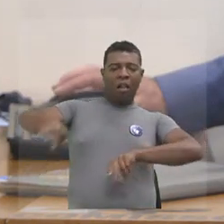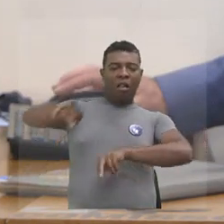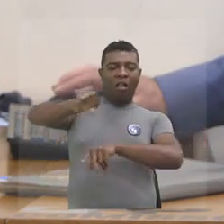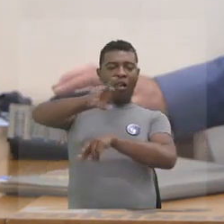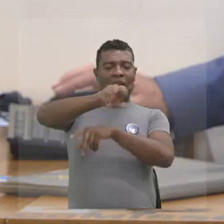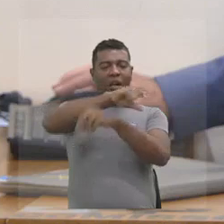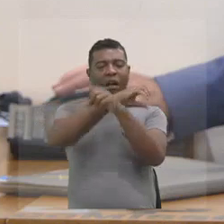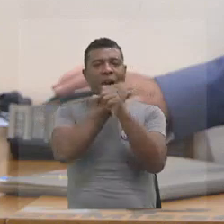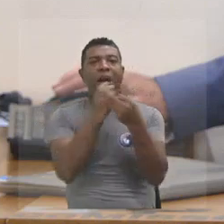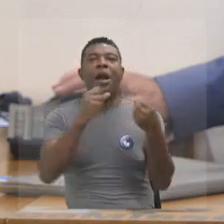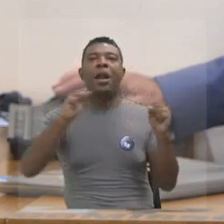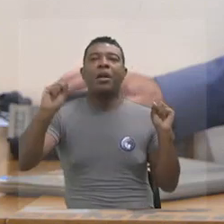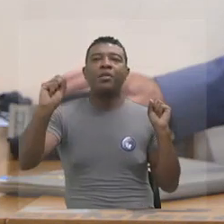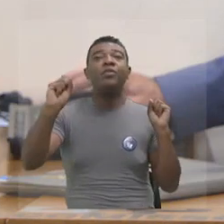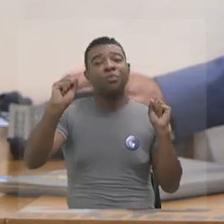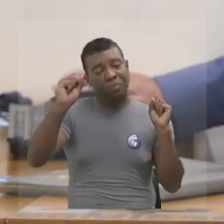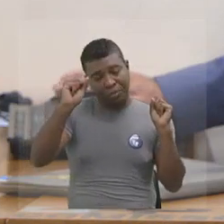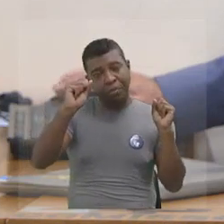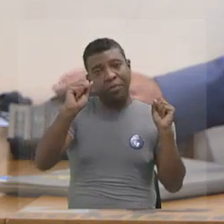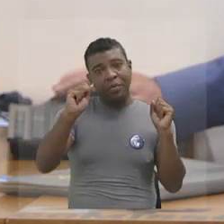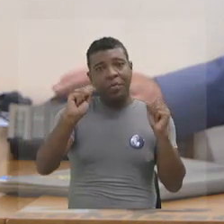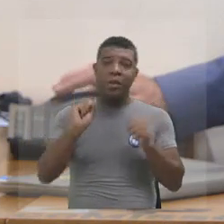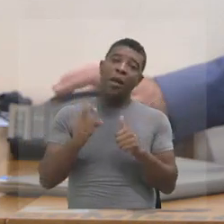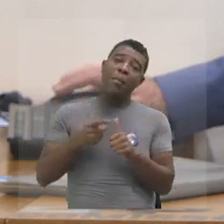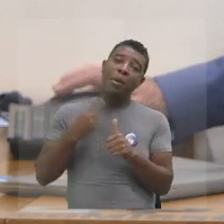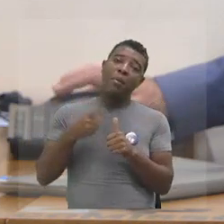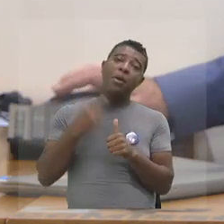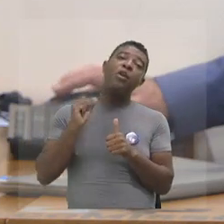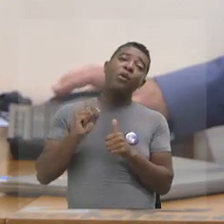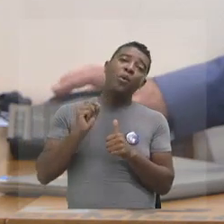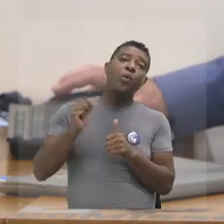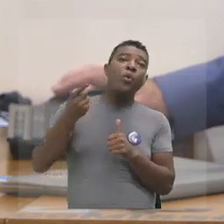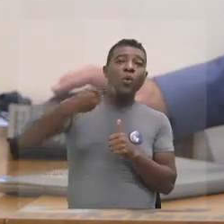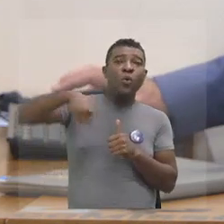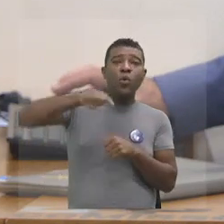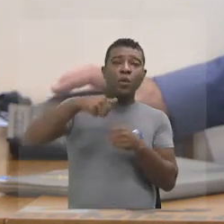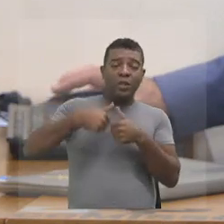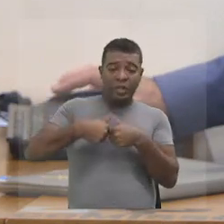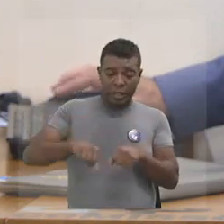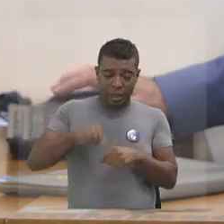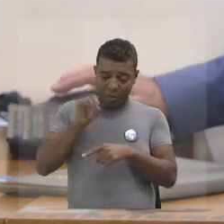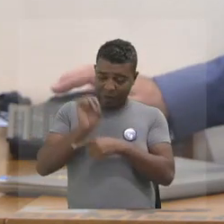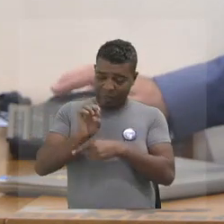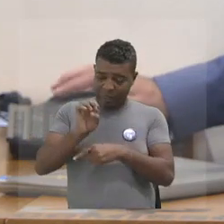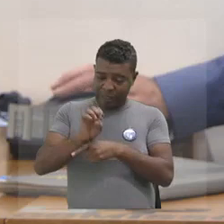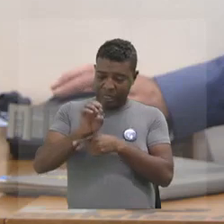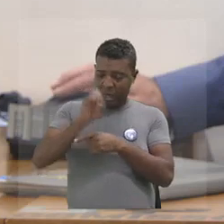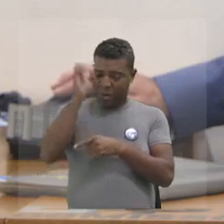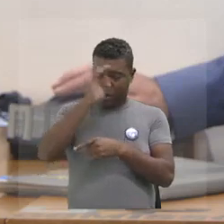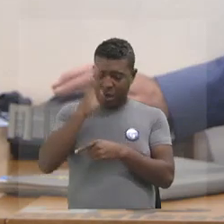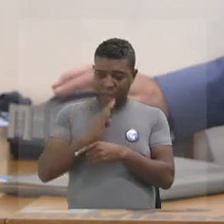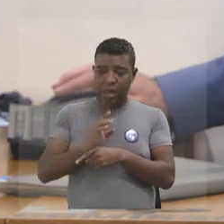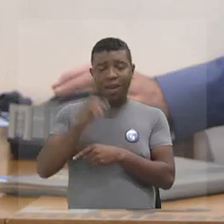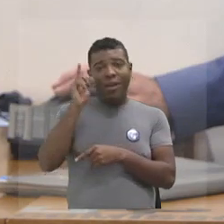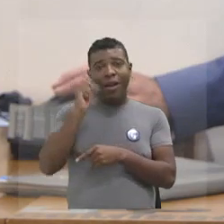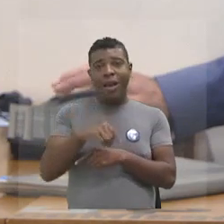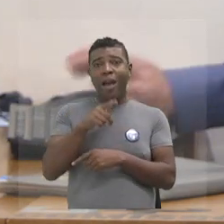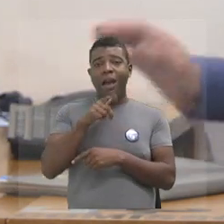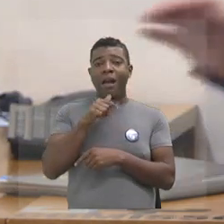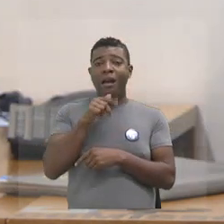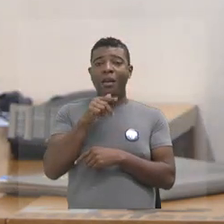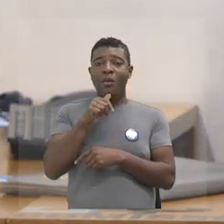né primeiro que nós estamos no estado brasileiro que é considerado como a caixa d'água do Brasil